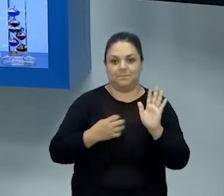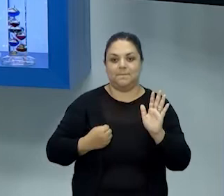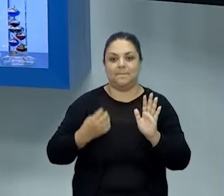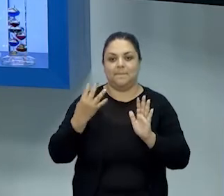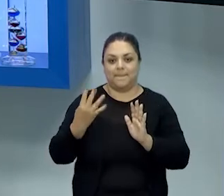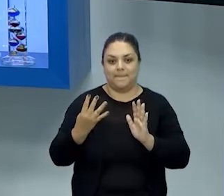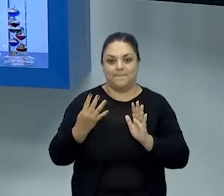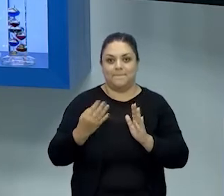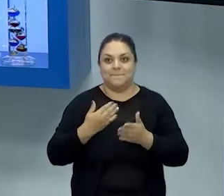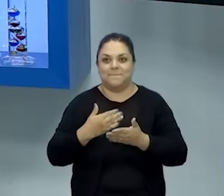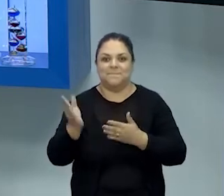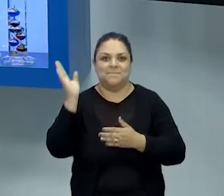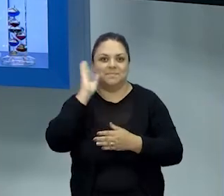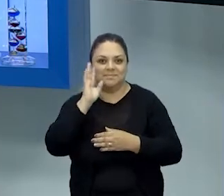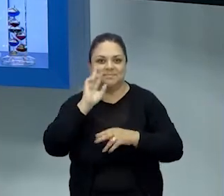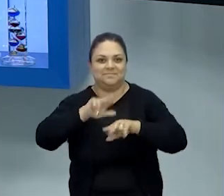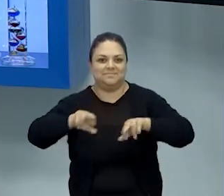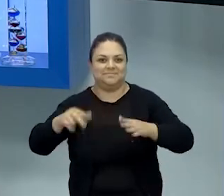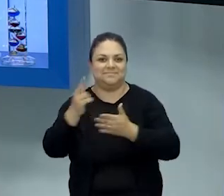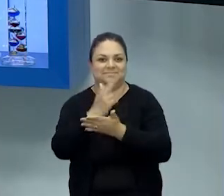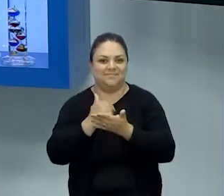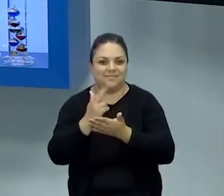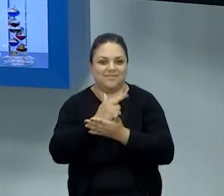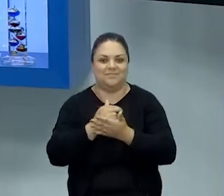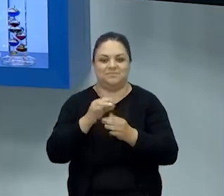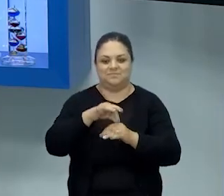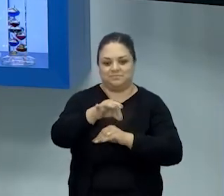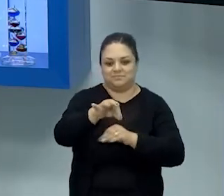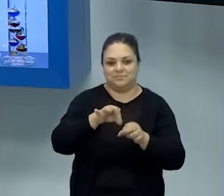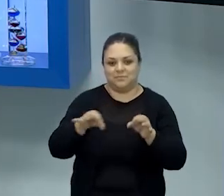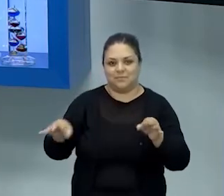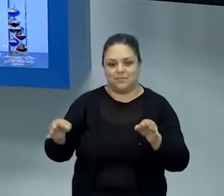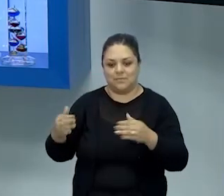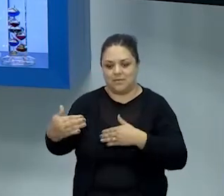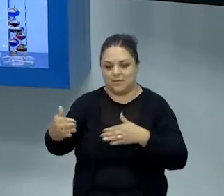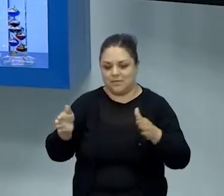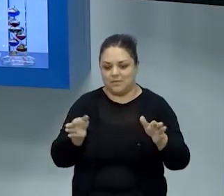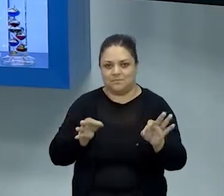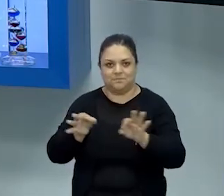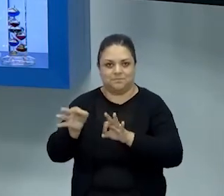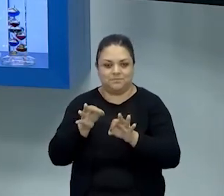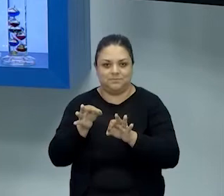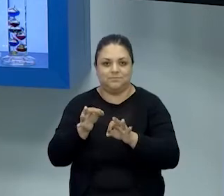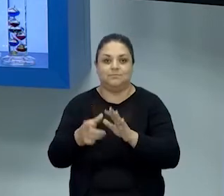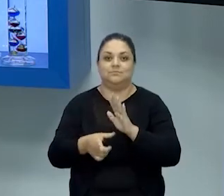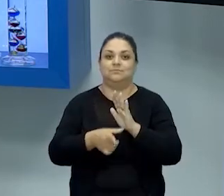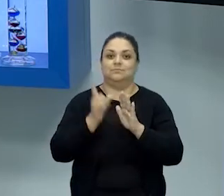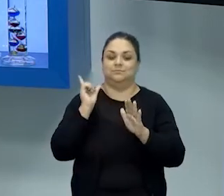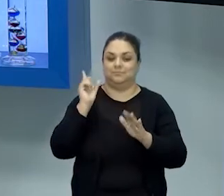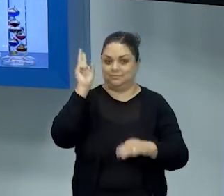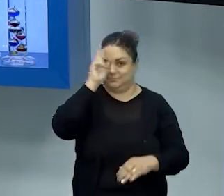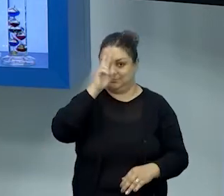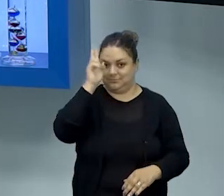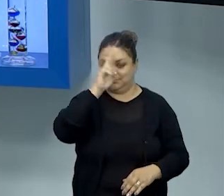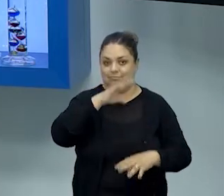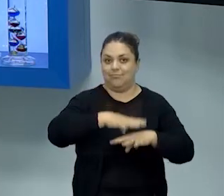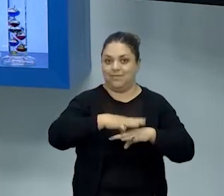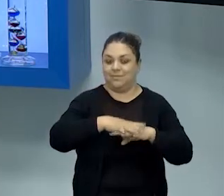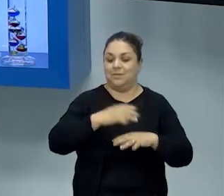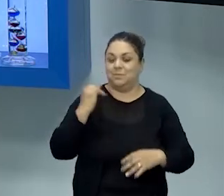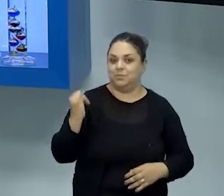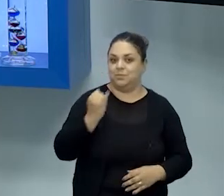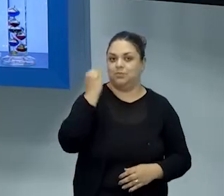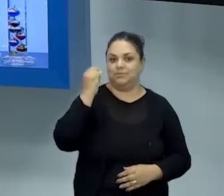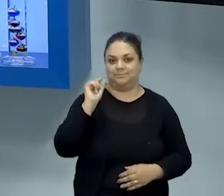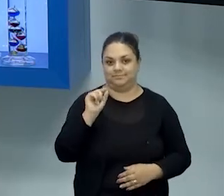parte divertida, que são os desenhos, quer montar maquete ou coisa do tipo, né? A gente precisa relembrar um conceito de matemática muito